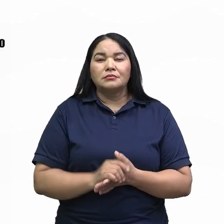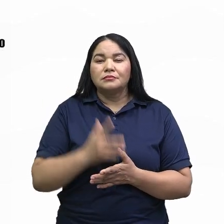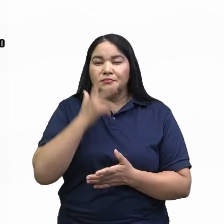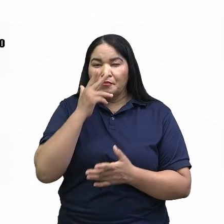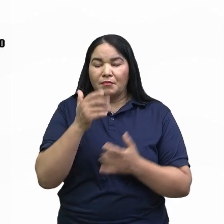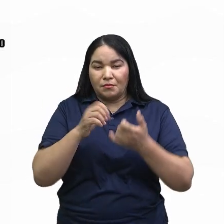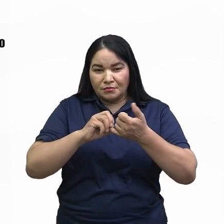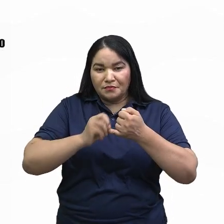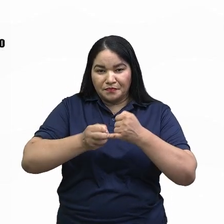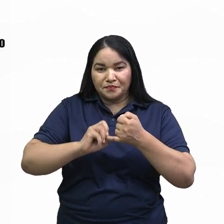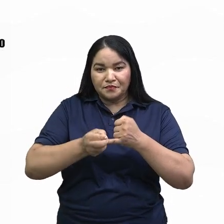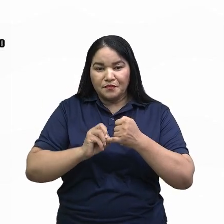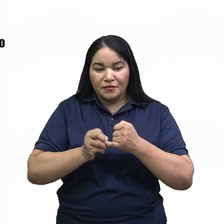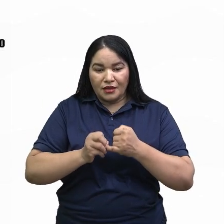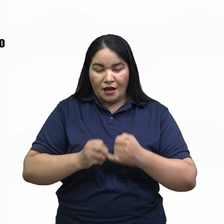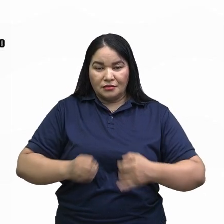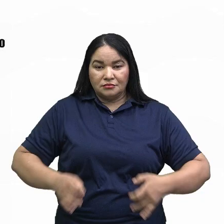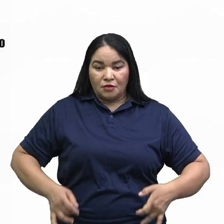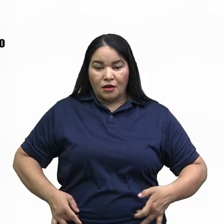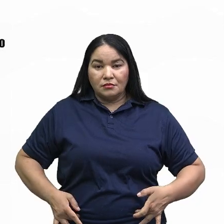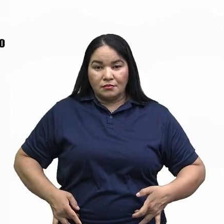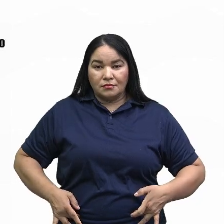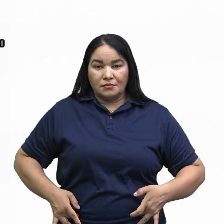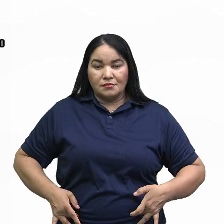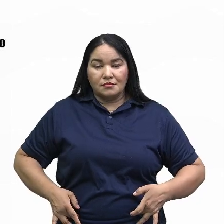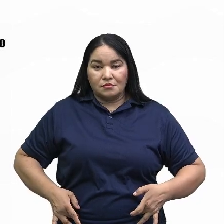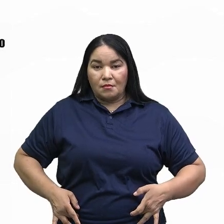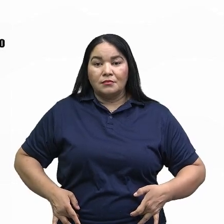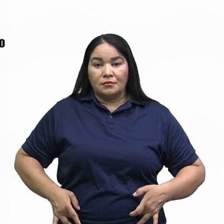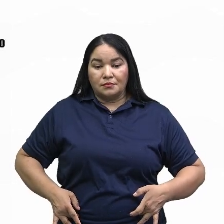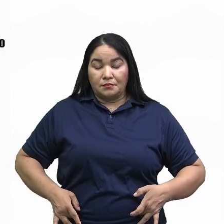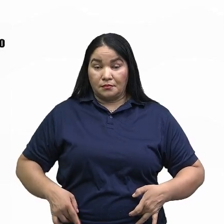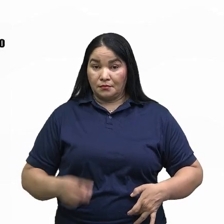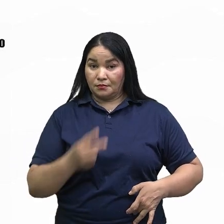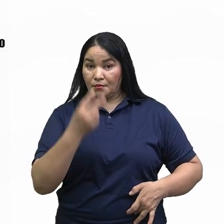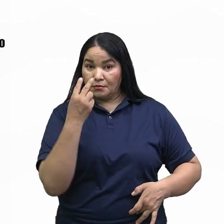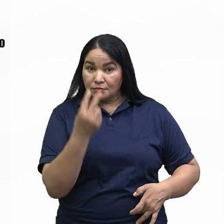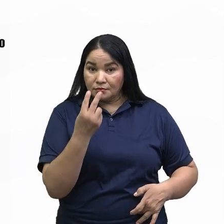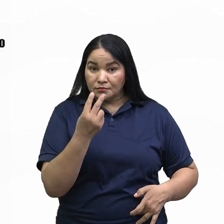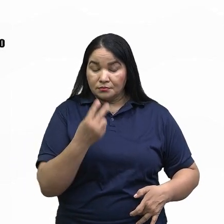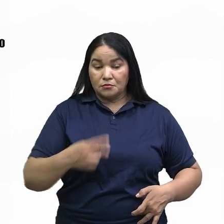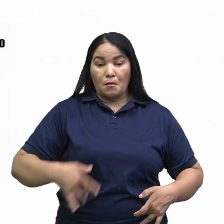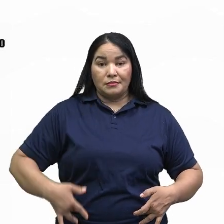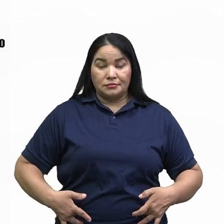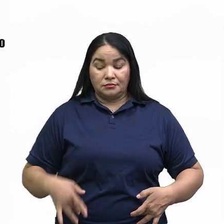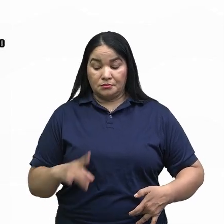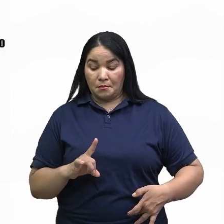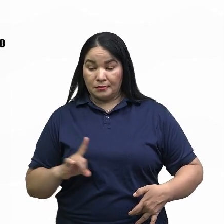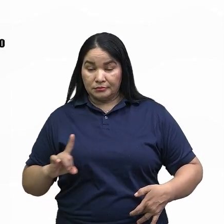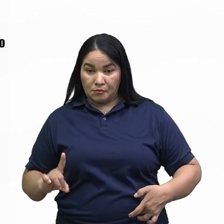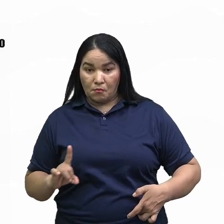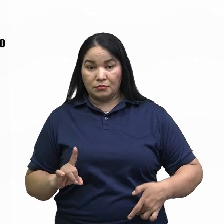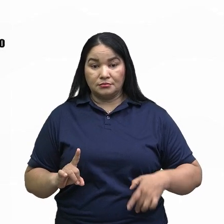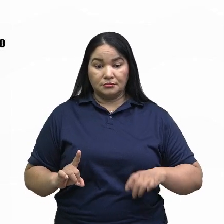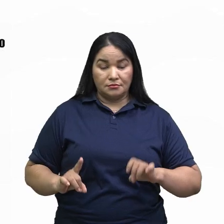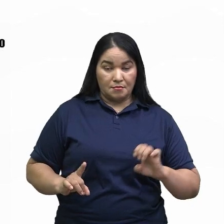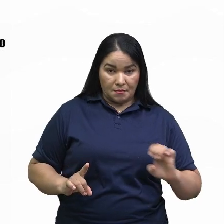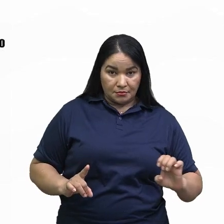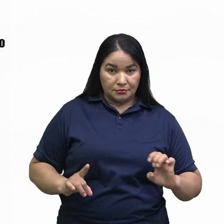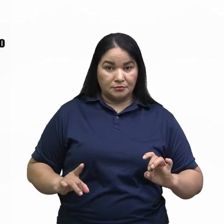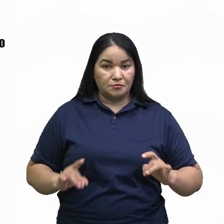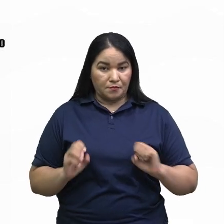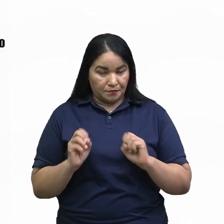feijão. É a representação do rim. E observem que tem dois rins, rim direito, rim esquerdo.